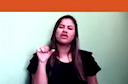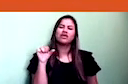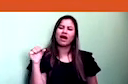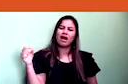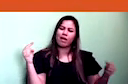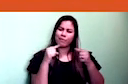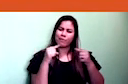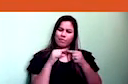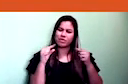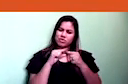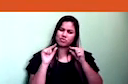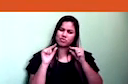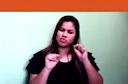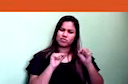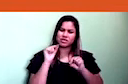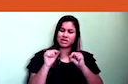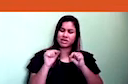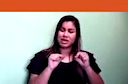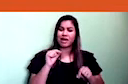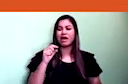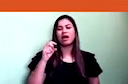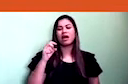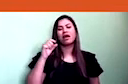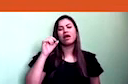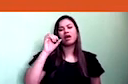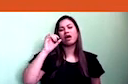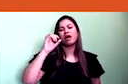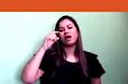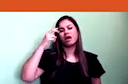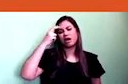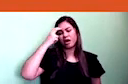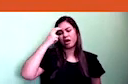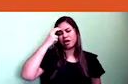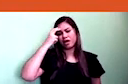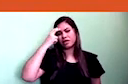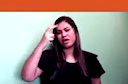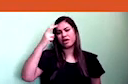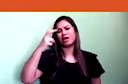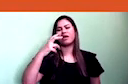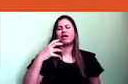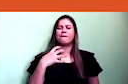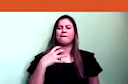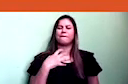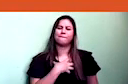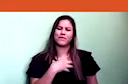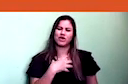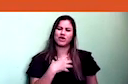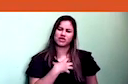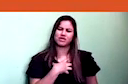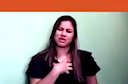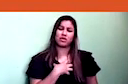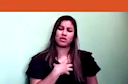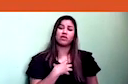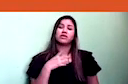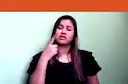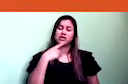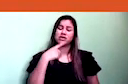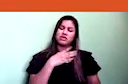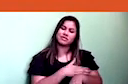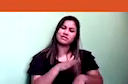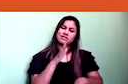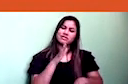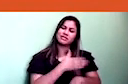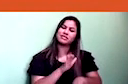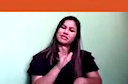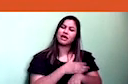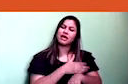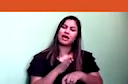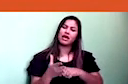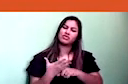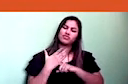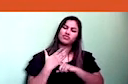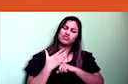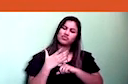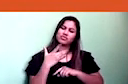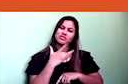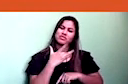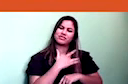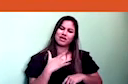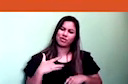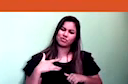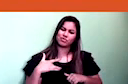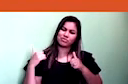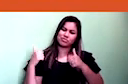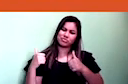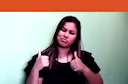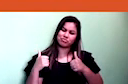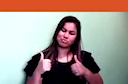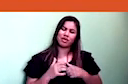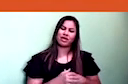a inteligência emocional, e é justamente essa inteligência que a gente precisa exercitar para ter saúde. Então, evite se projetar no